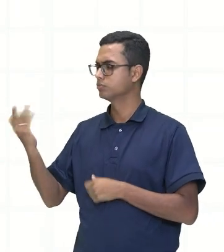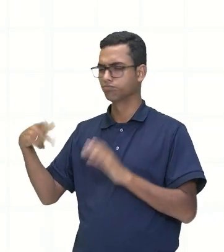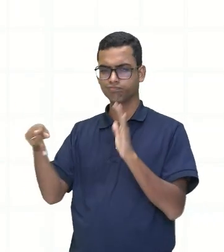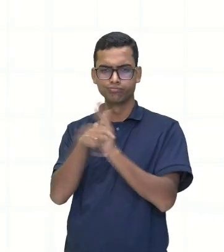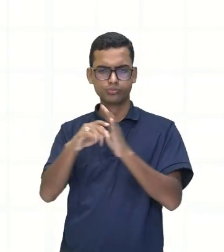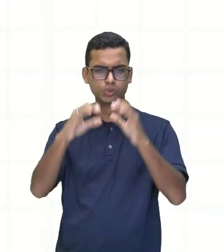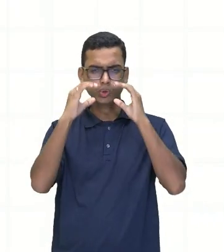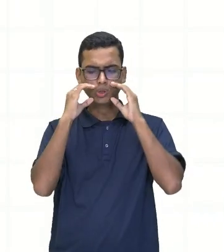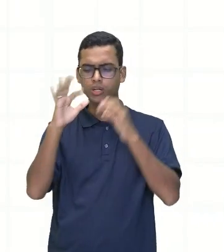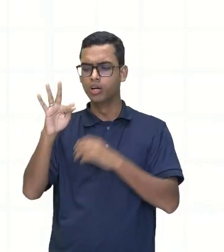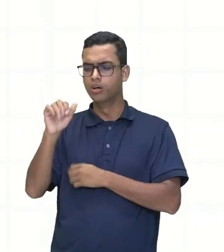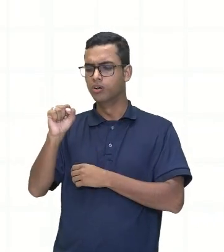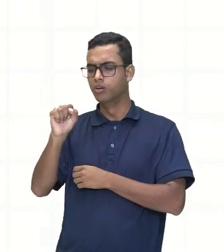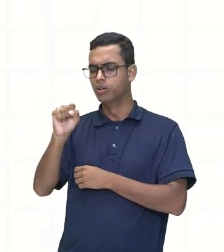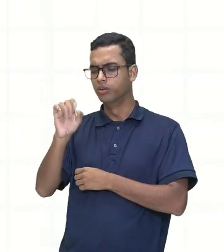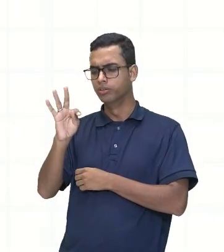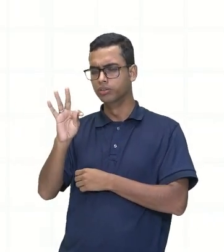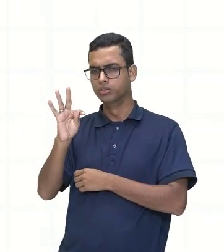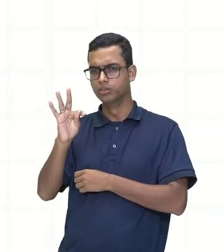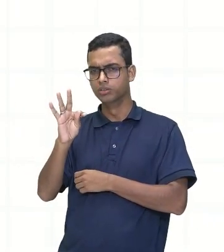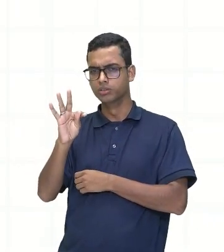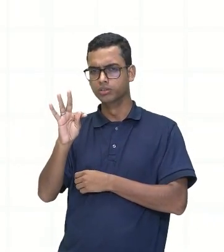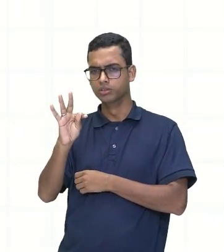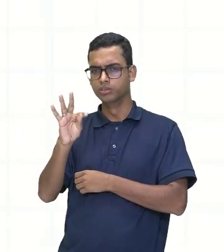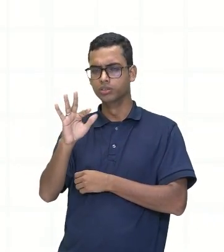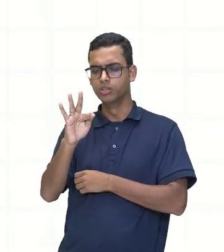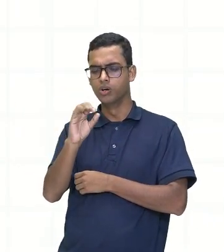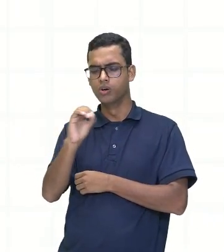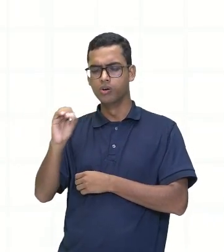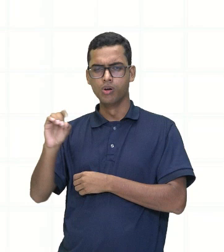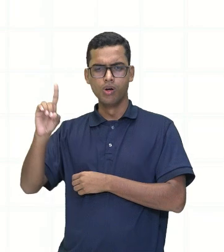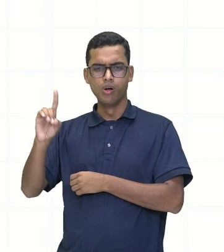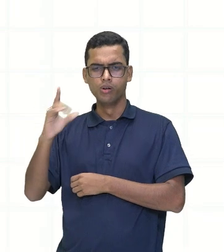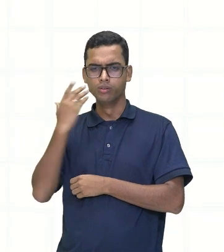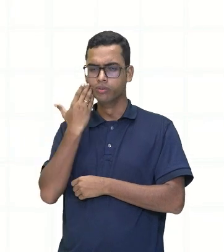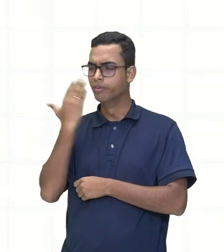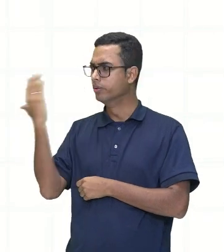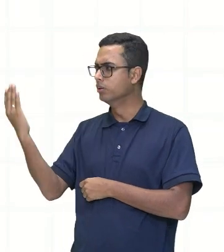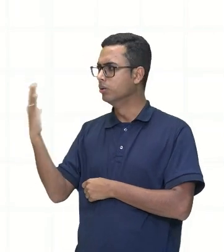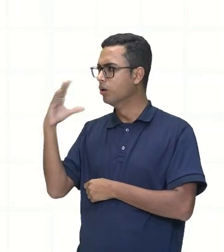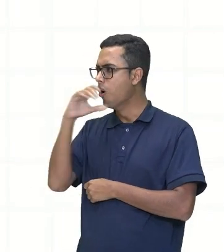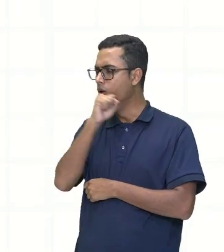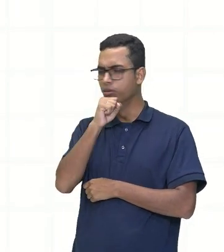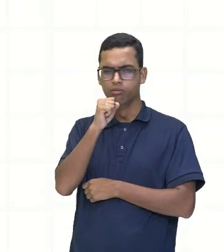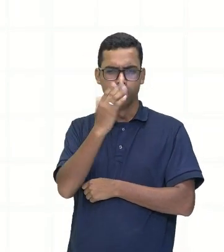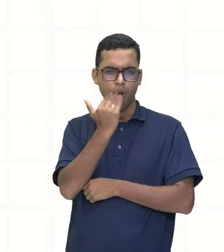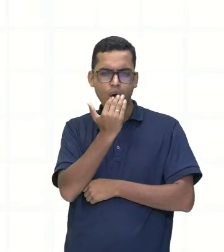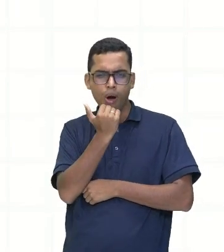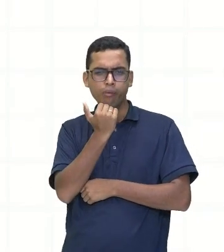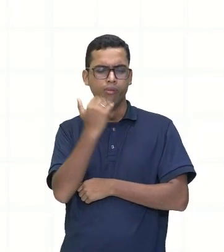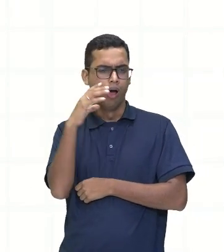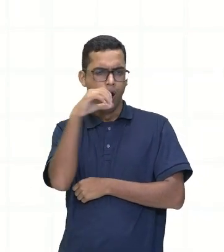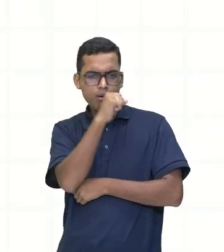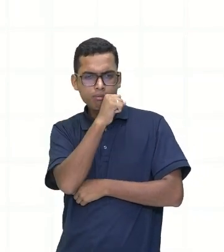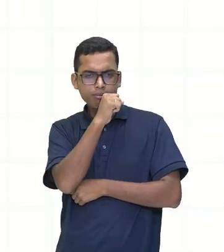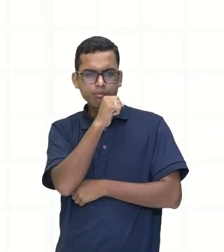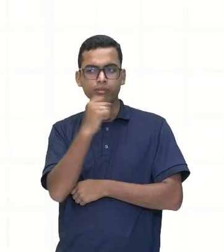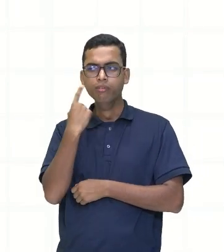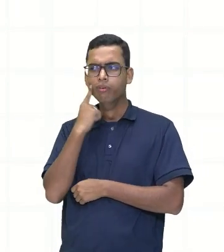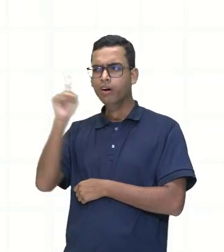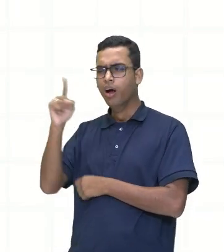né? Que a gente chama de comida rápida. Fast, rápido, né? Food, comida,